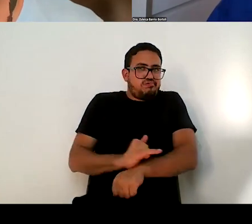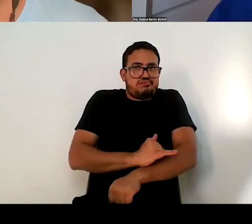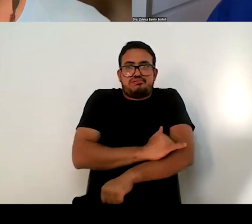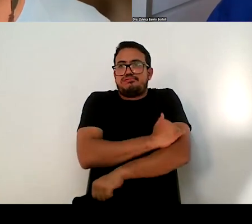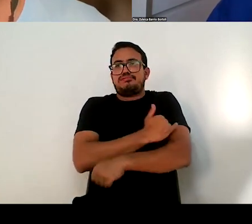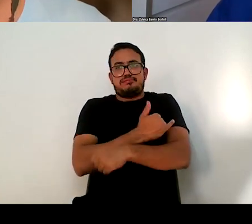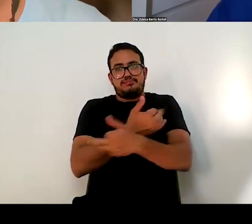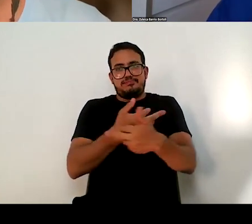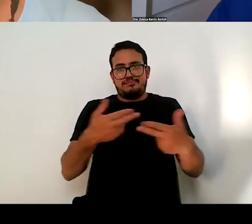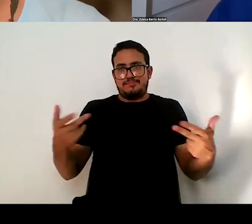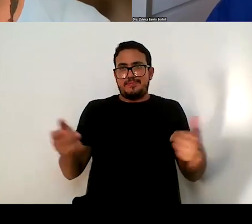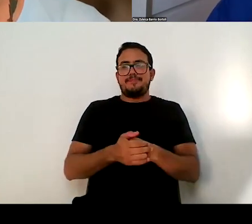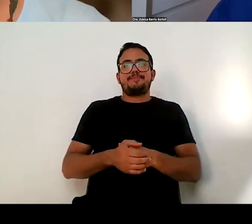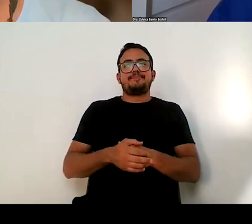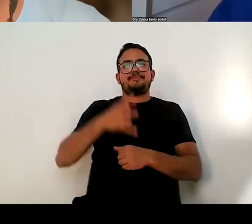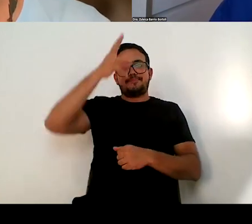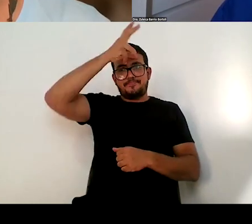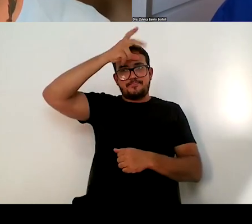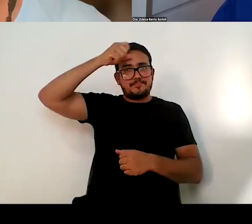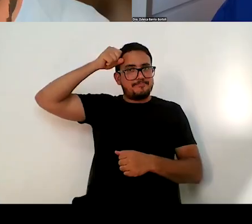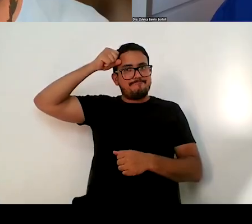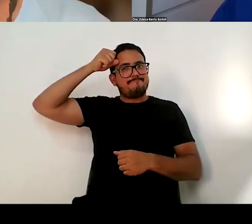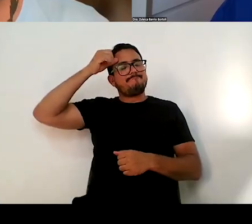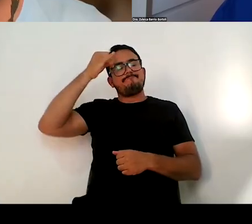realmente, o refrigerante diet também não é recomendado.